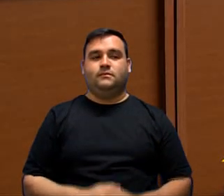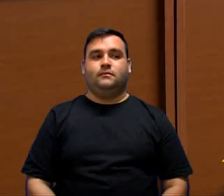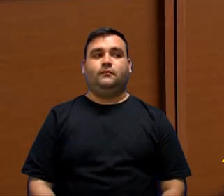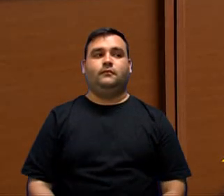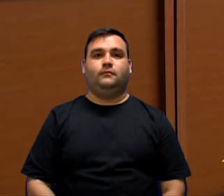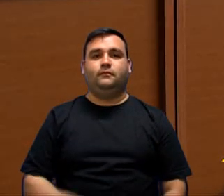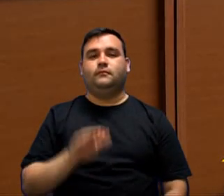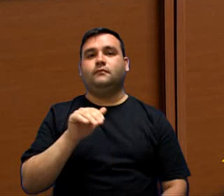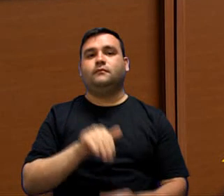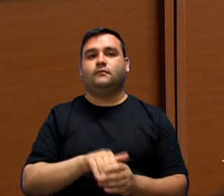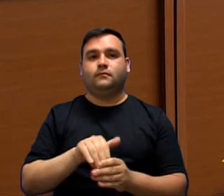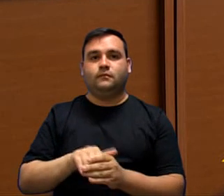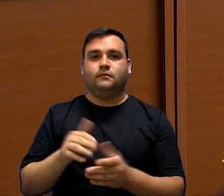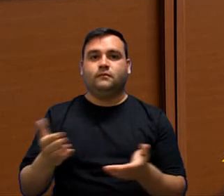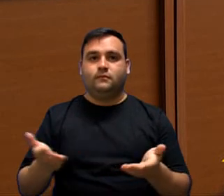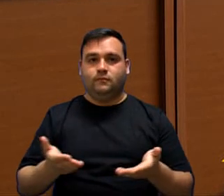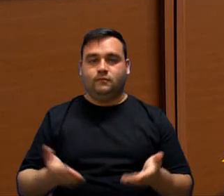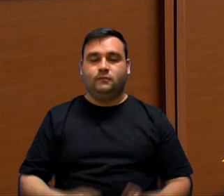Em votação.